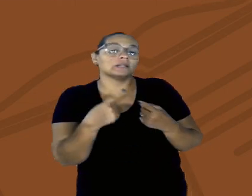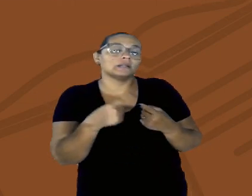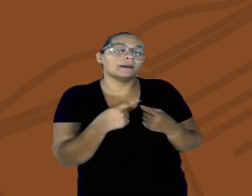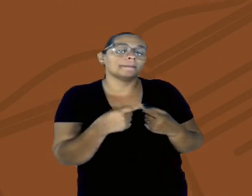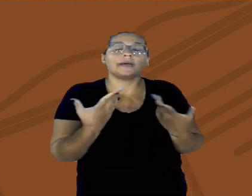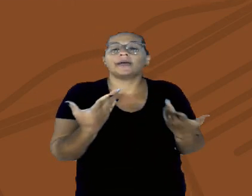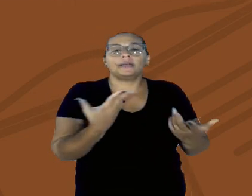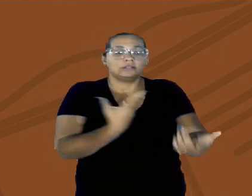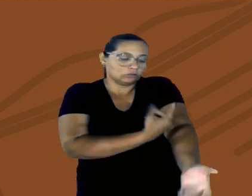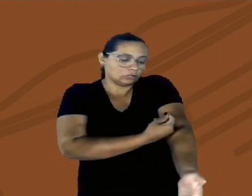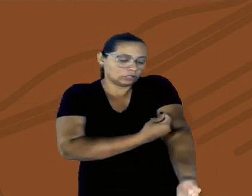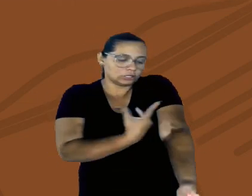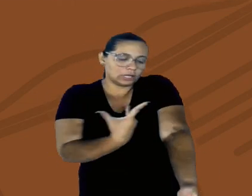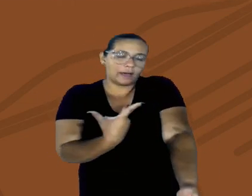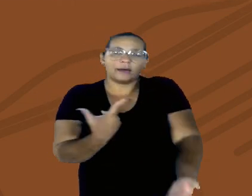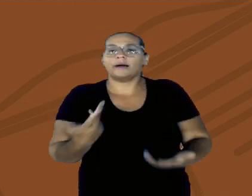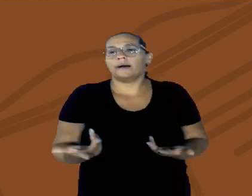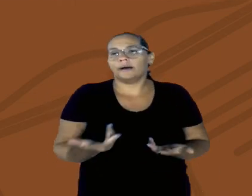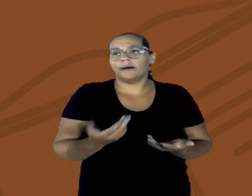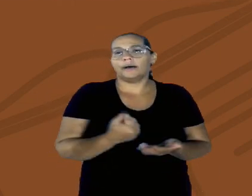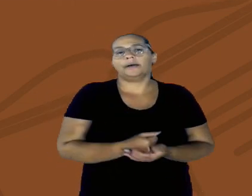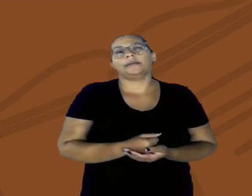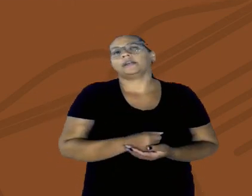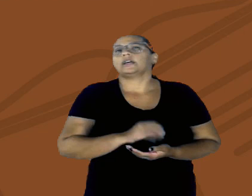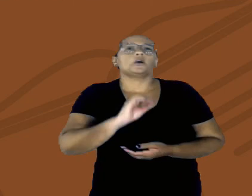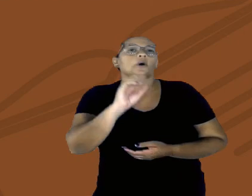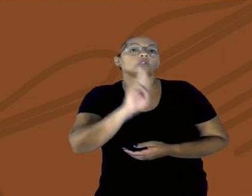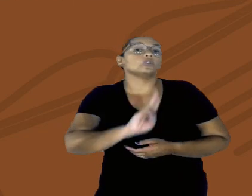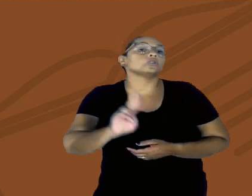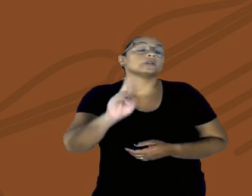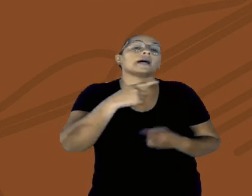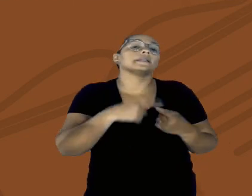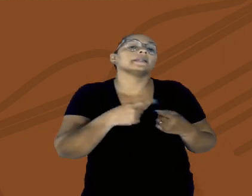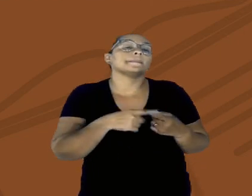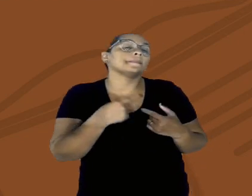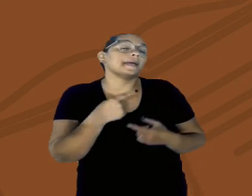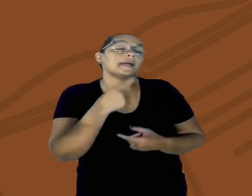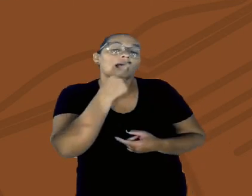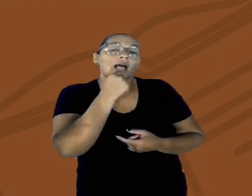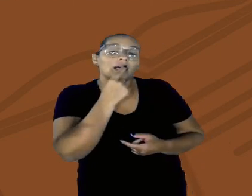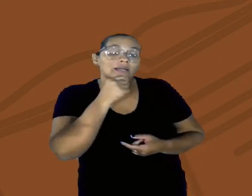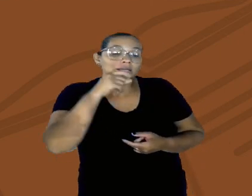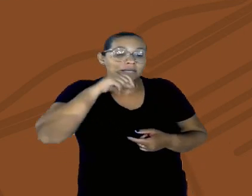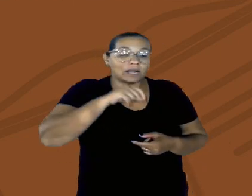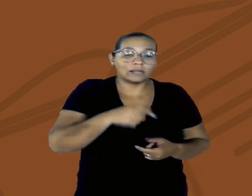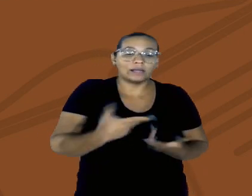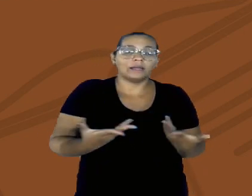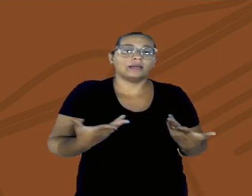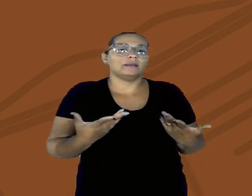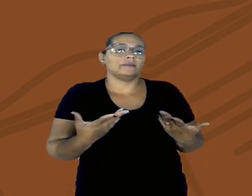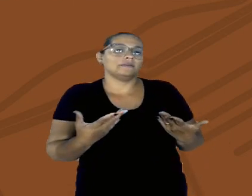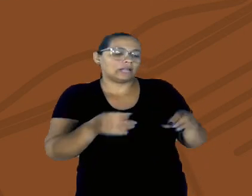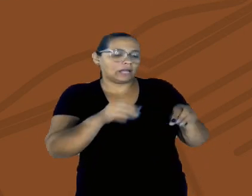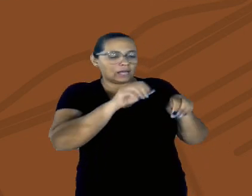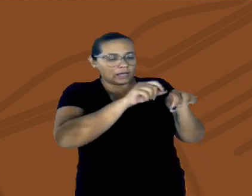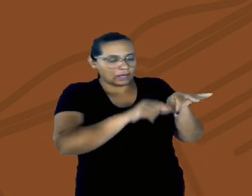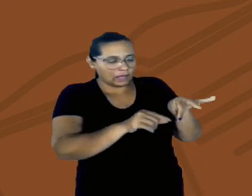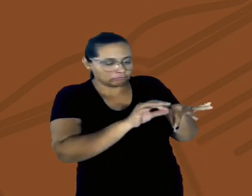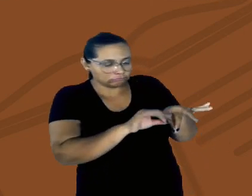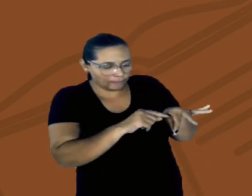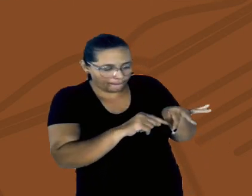Nos testes, geralmente usa aí, por exemplo, saliva, utiliza sangue, utiliza secreções e etc.